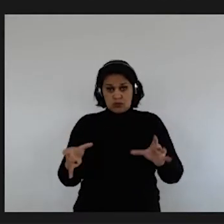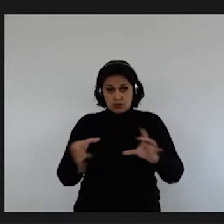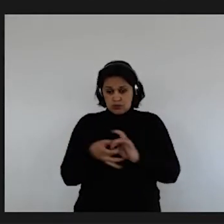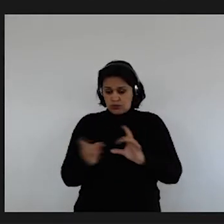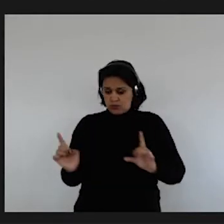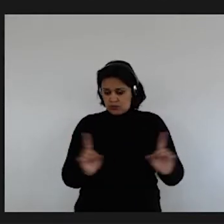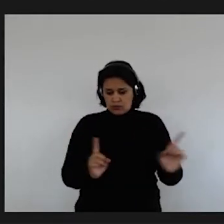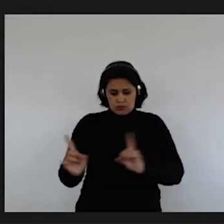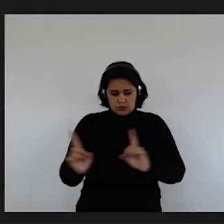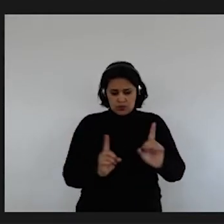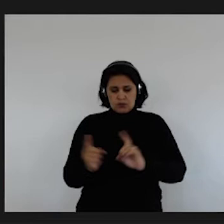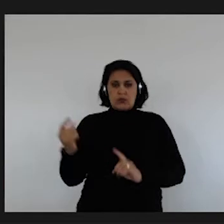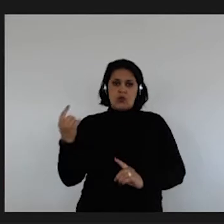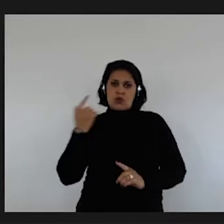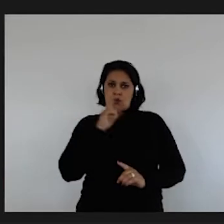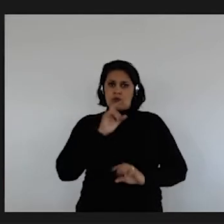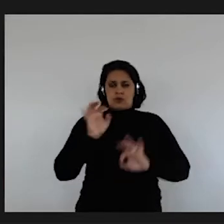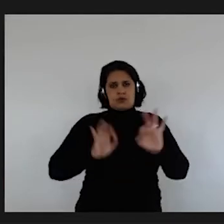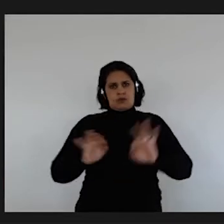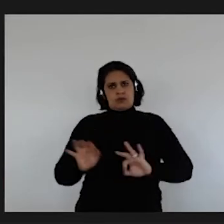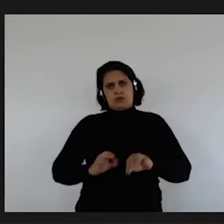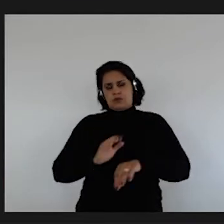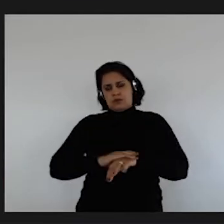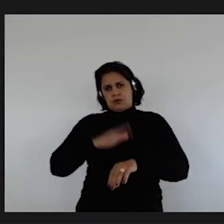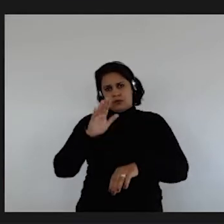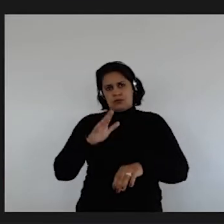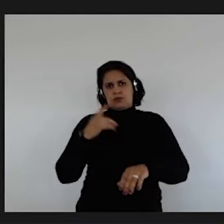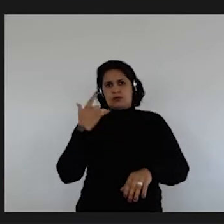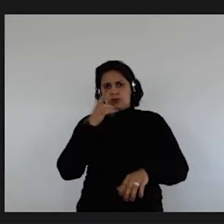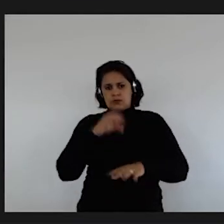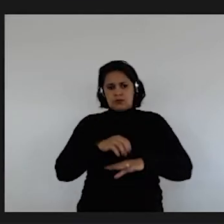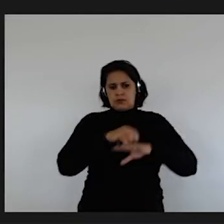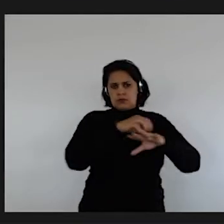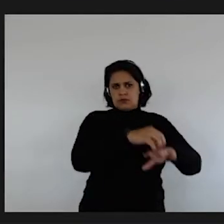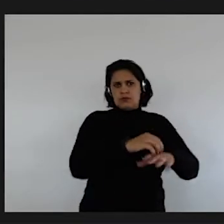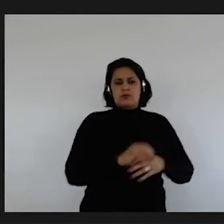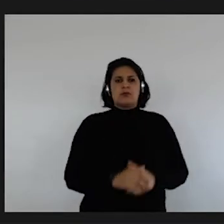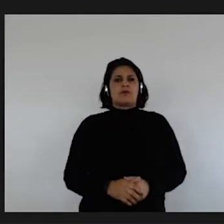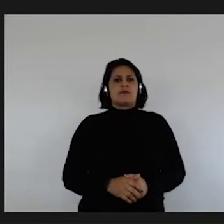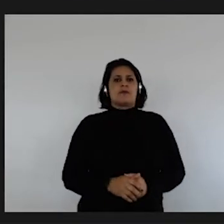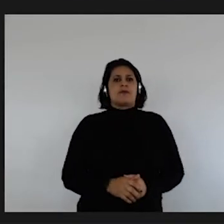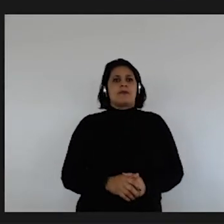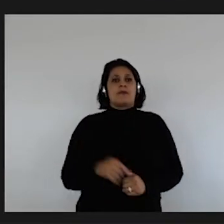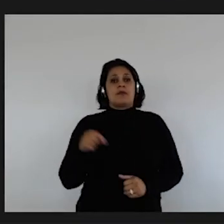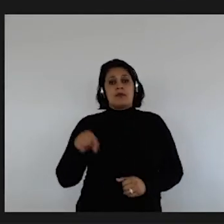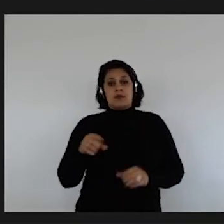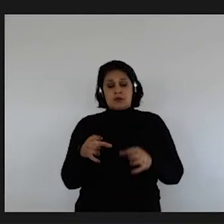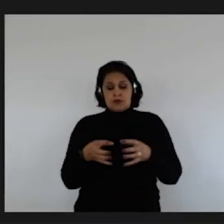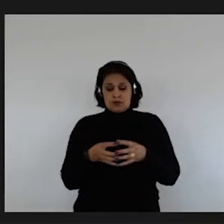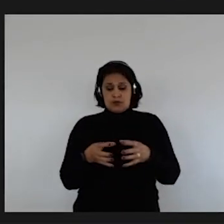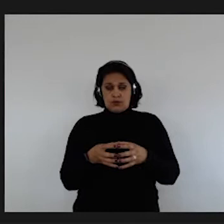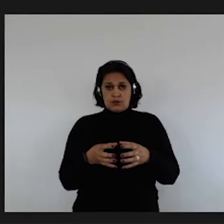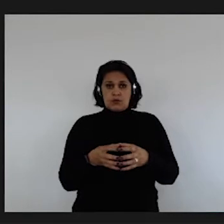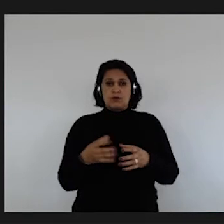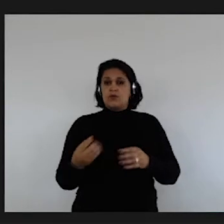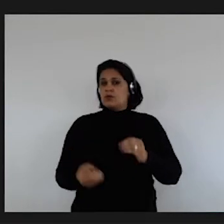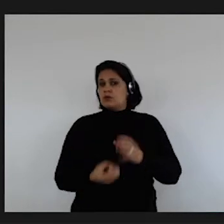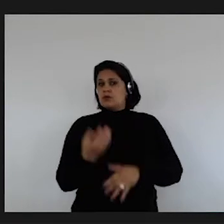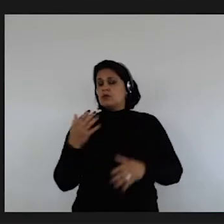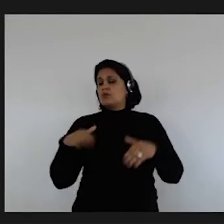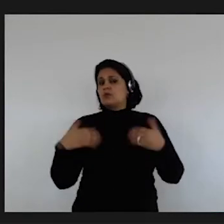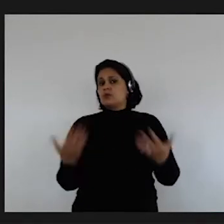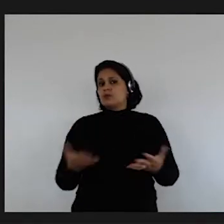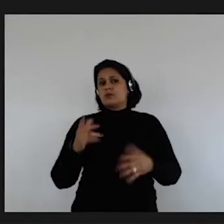mercado consumidor. A ponte entre o produtor e o consumidor é a cooperativa. As cooperativas surgiram exatamente no momento em que haviam